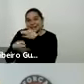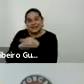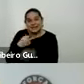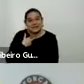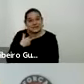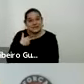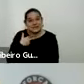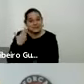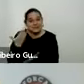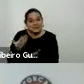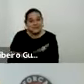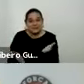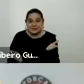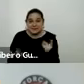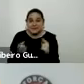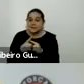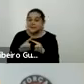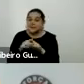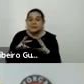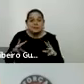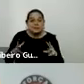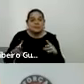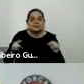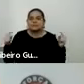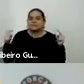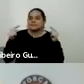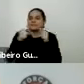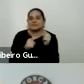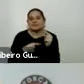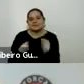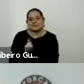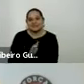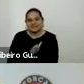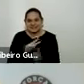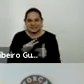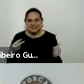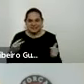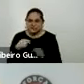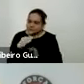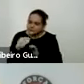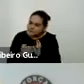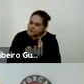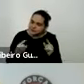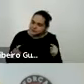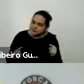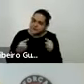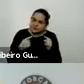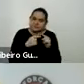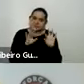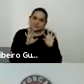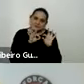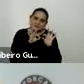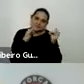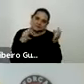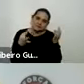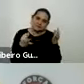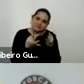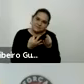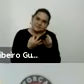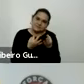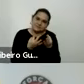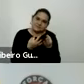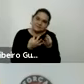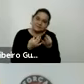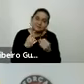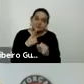perder, porque tudo a ver conosco. Tudo a ver conosco e com a nossa família. Nós temos aqui o